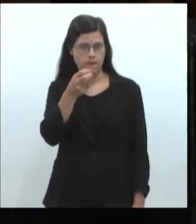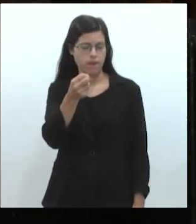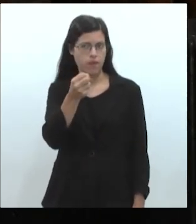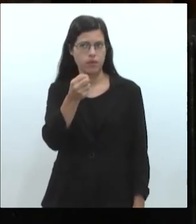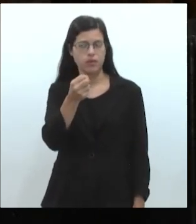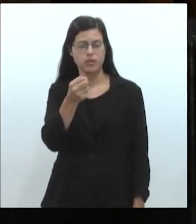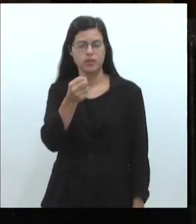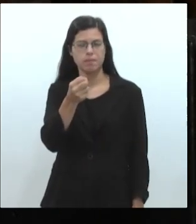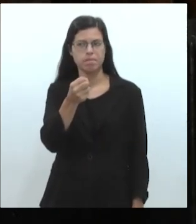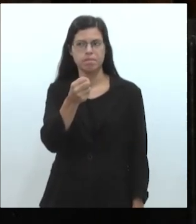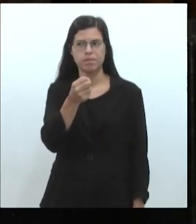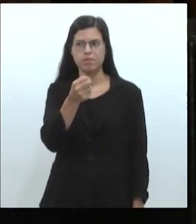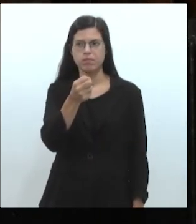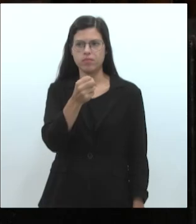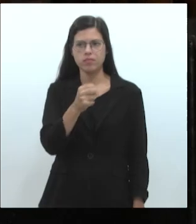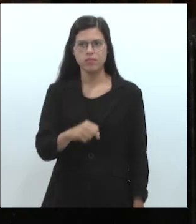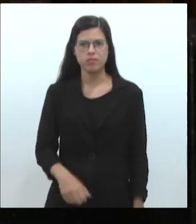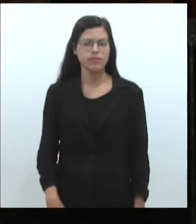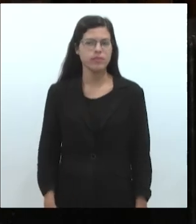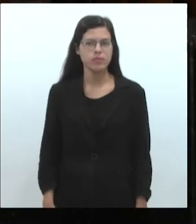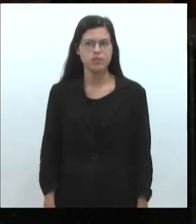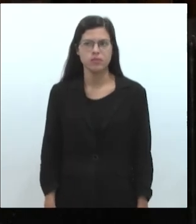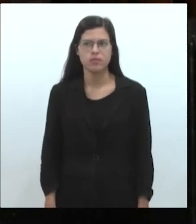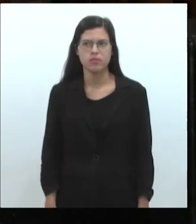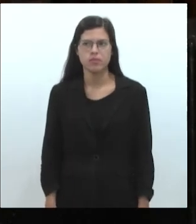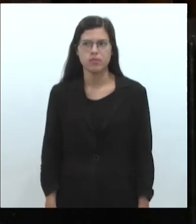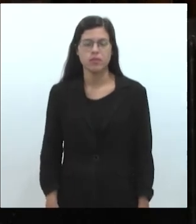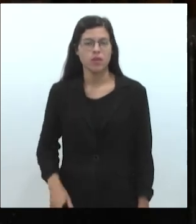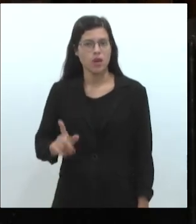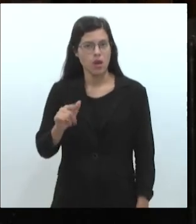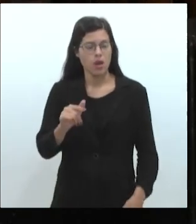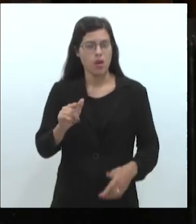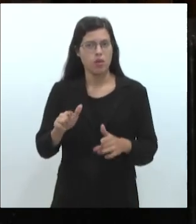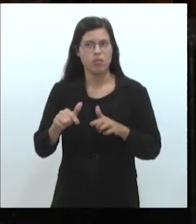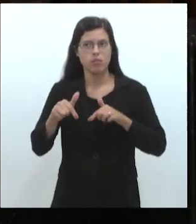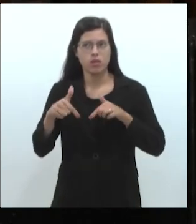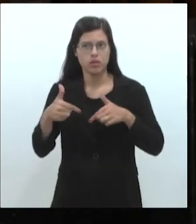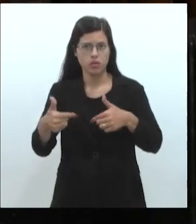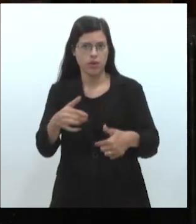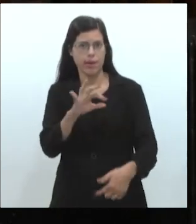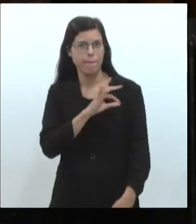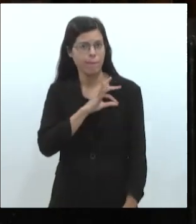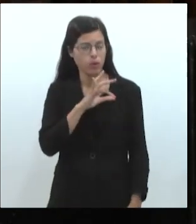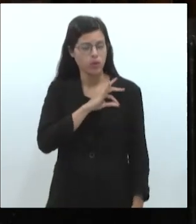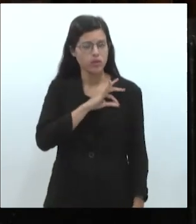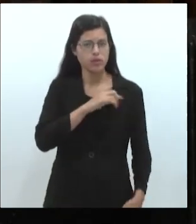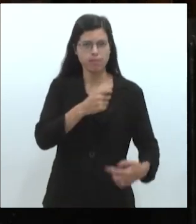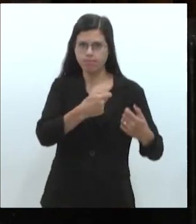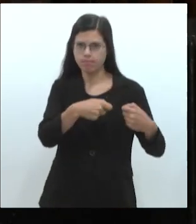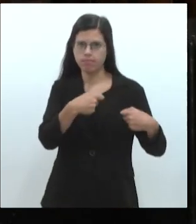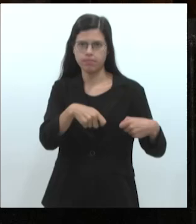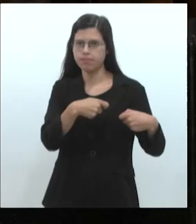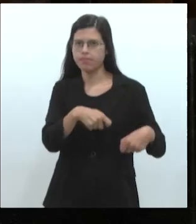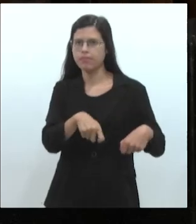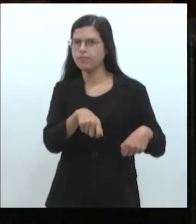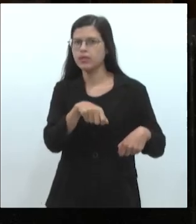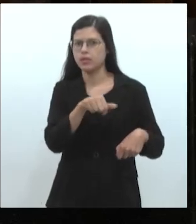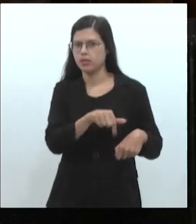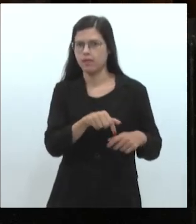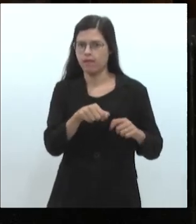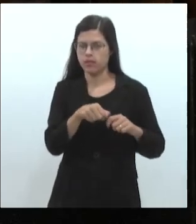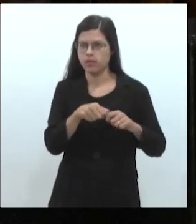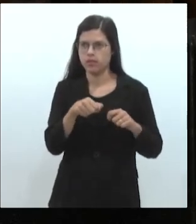é uma medida que as polícias têm que tomar, porque elas sabem o que elas estão enfrentando na rua.